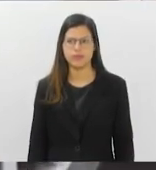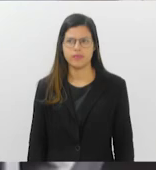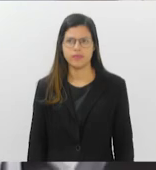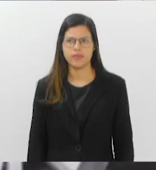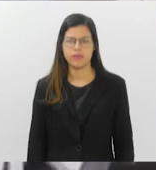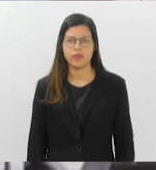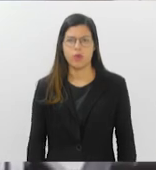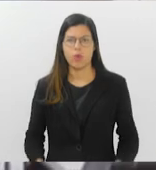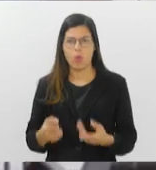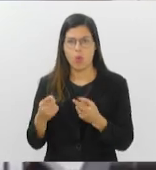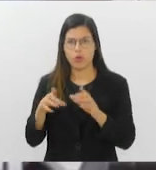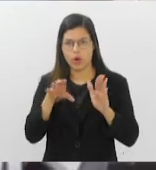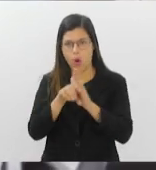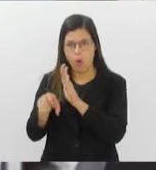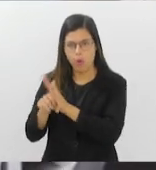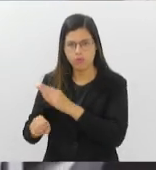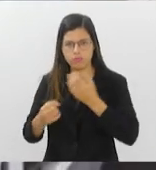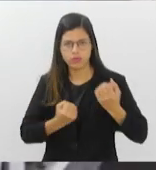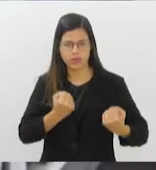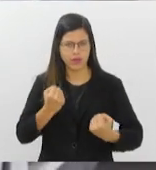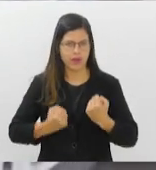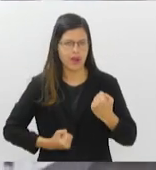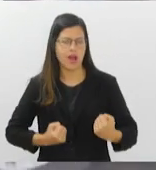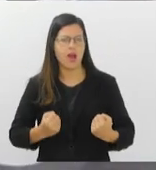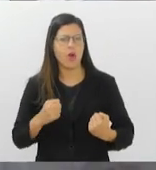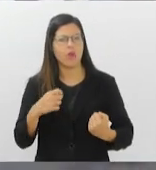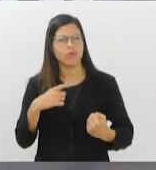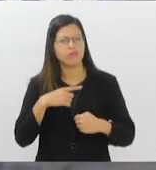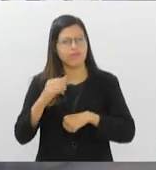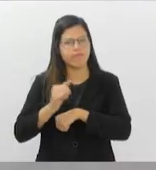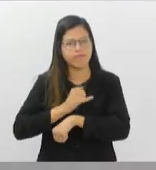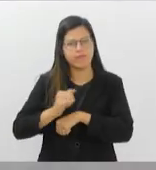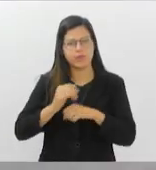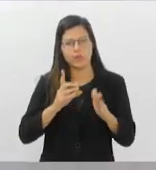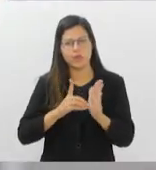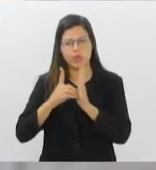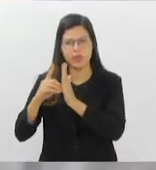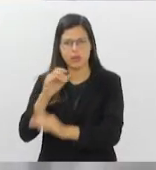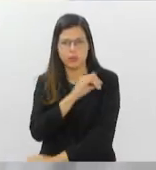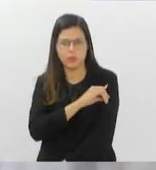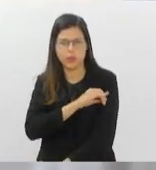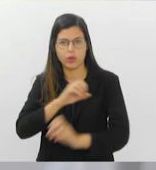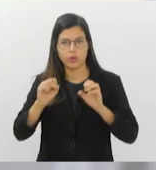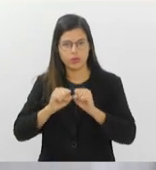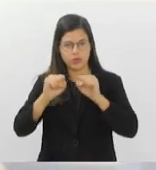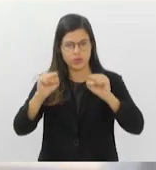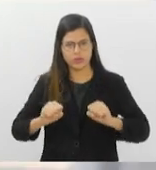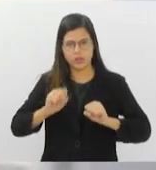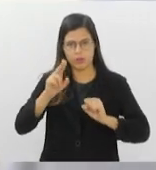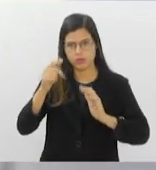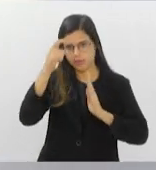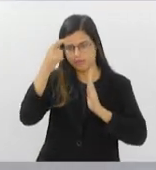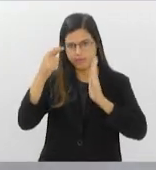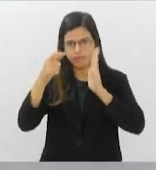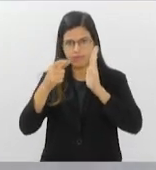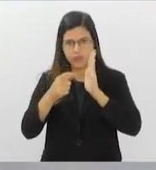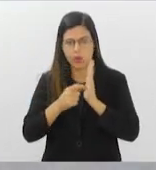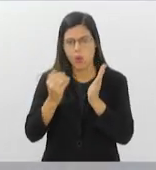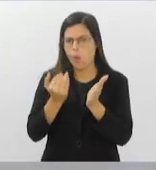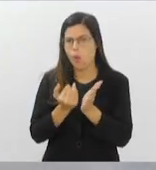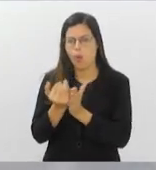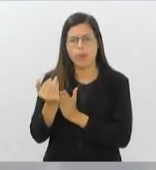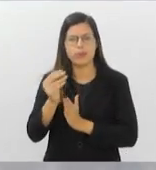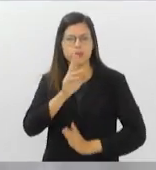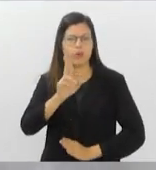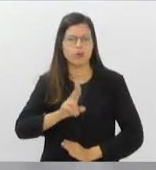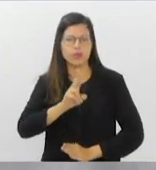O combate ao roubo e furto de veículos ganhou um aliado no Detran do Rio de Janeiro. Um sistema com uso de inteligência artificial começou a ser